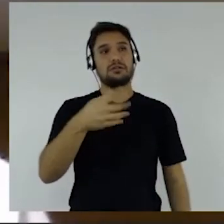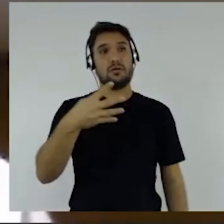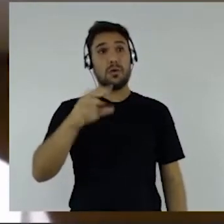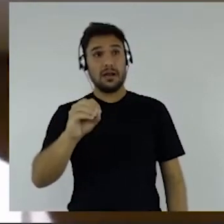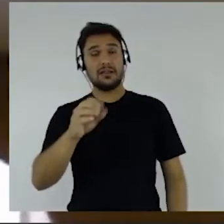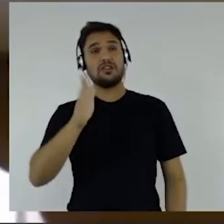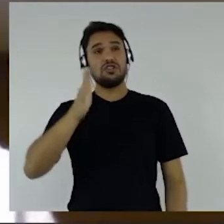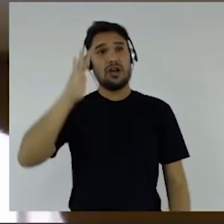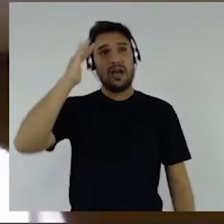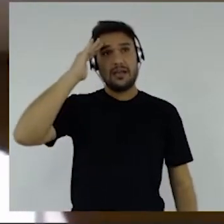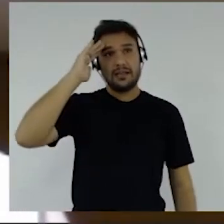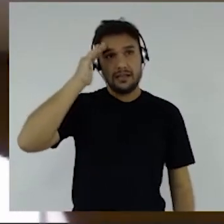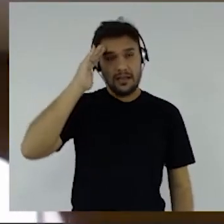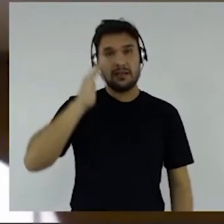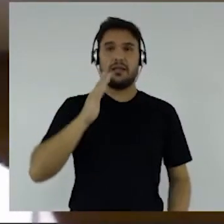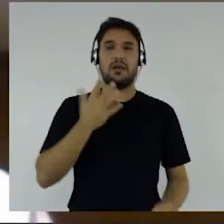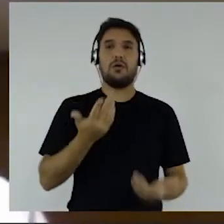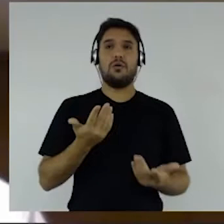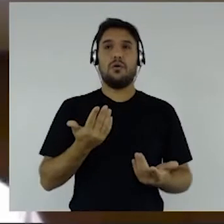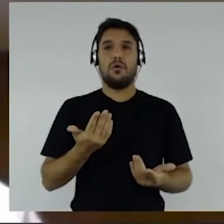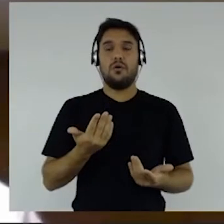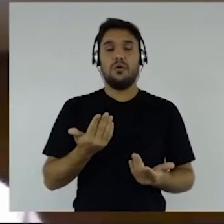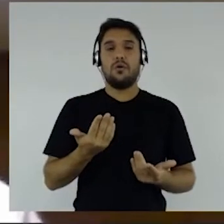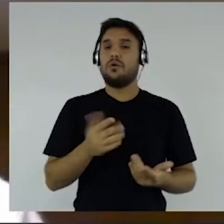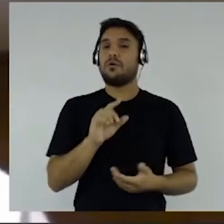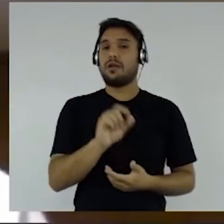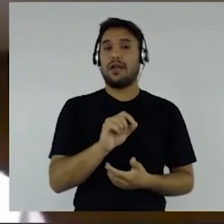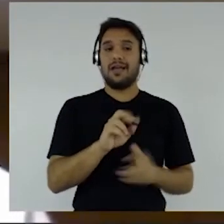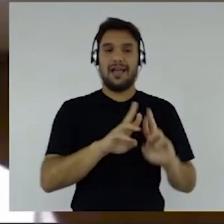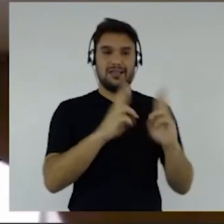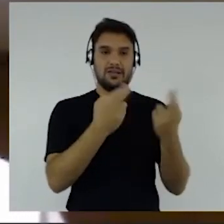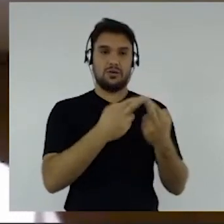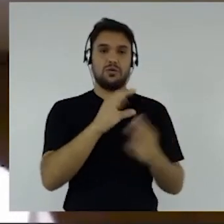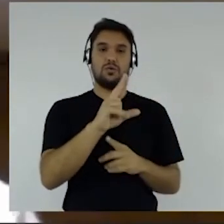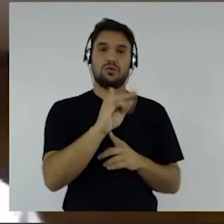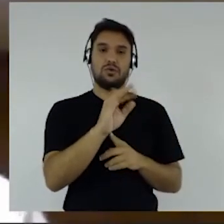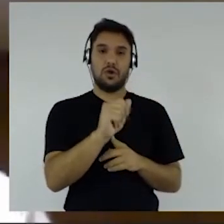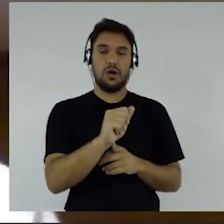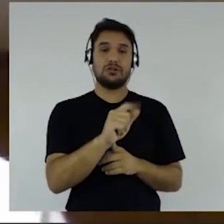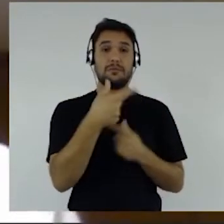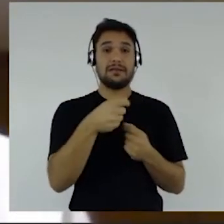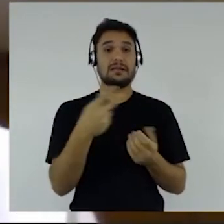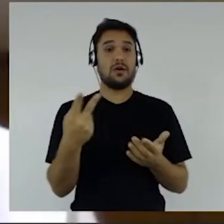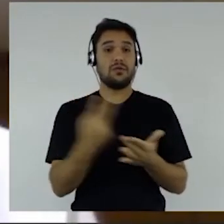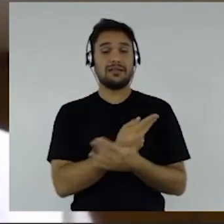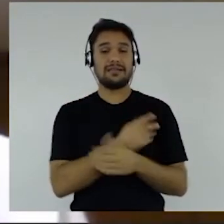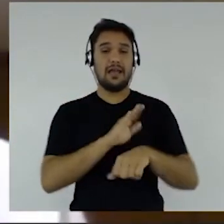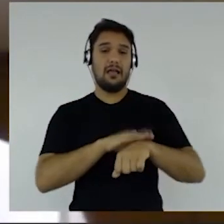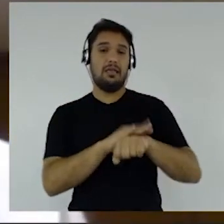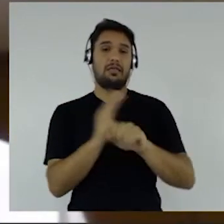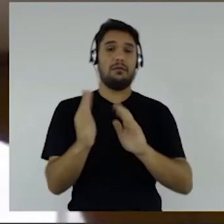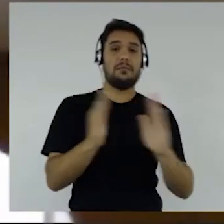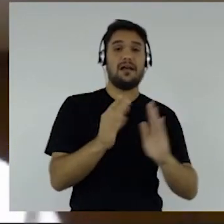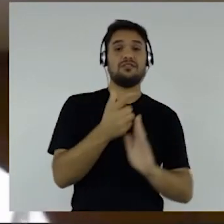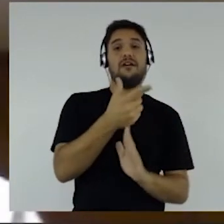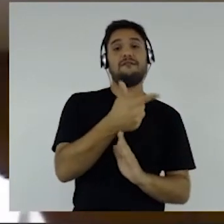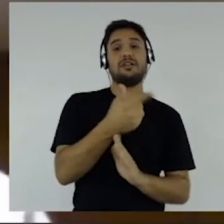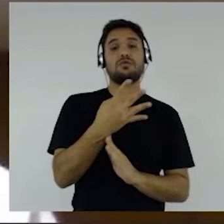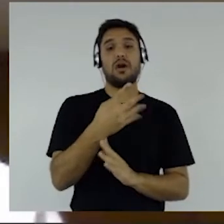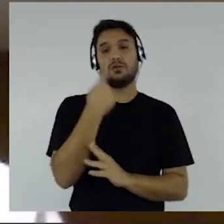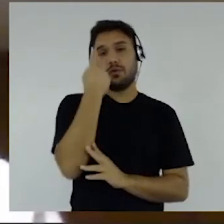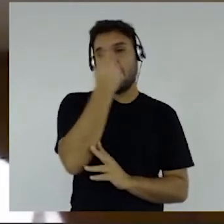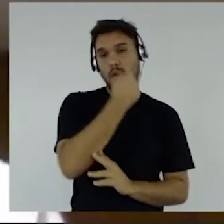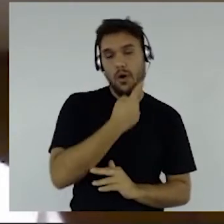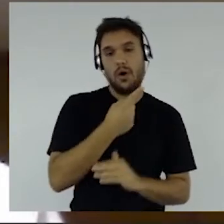já entendeu, mesmo antes do pacote anticrime, que a audiência de custódia deveria ser realizada no prazo de quê? De 24